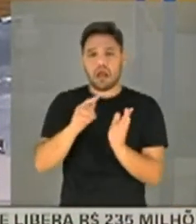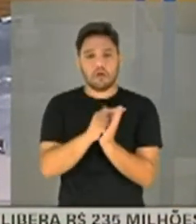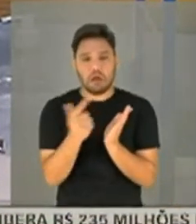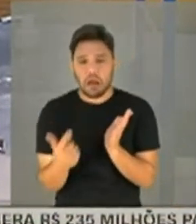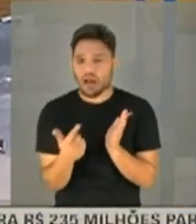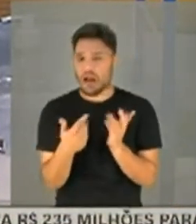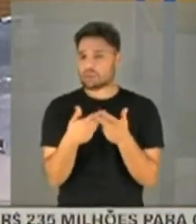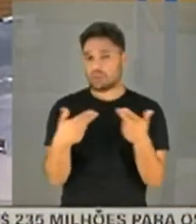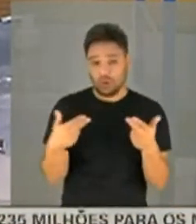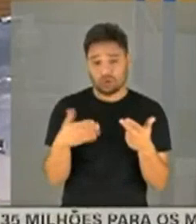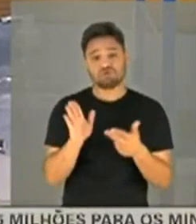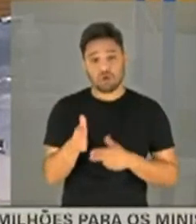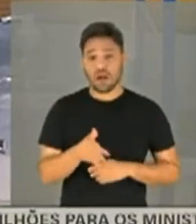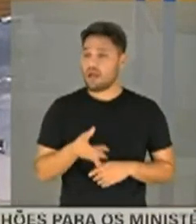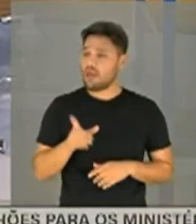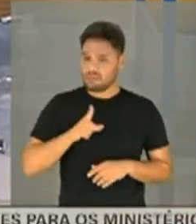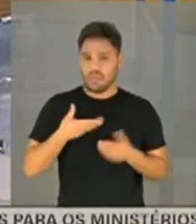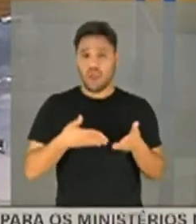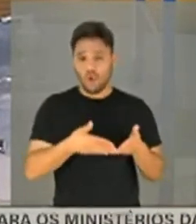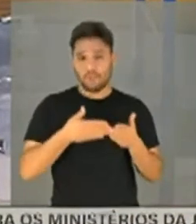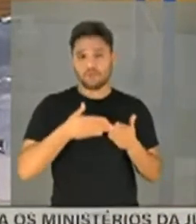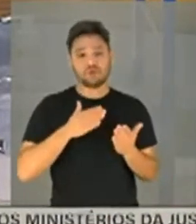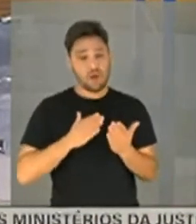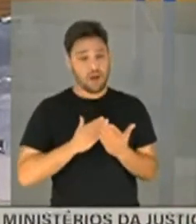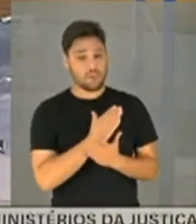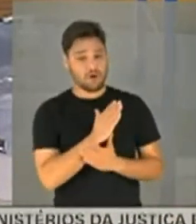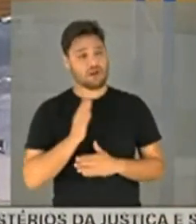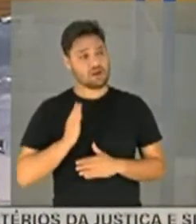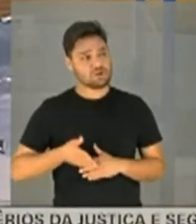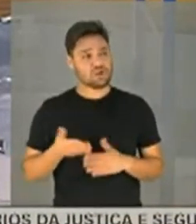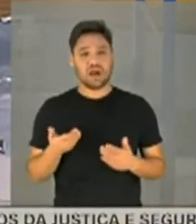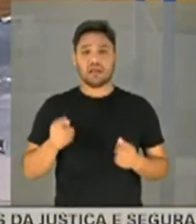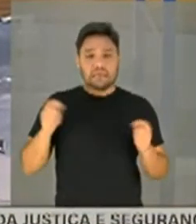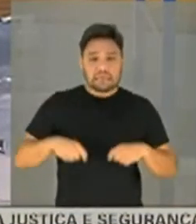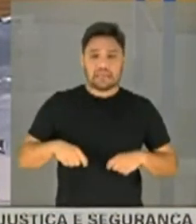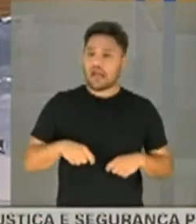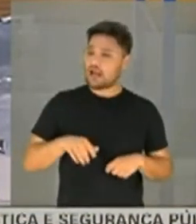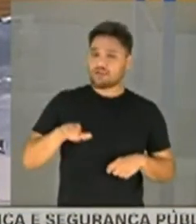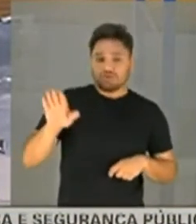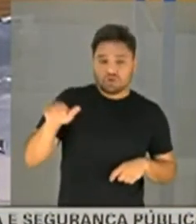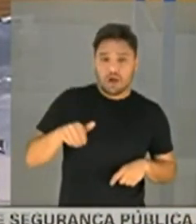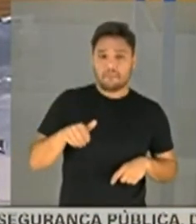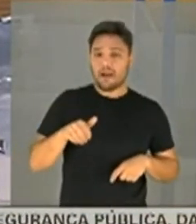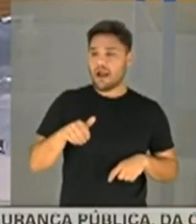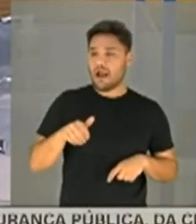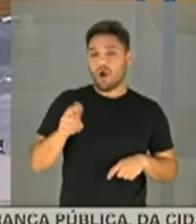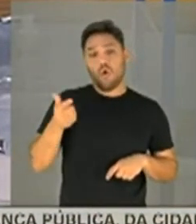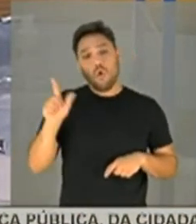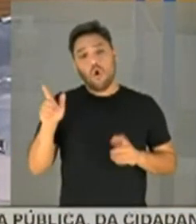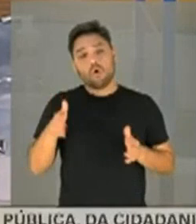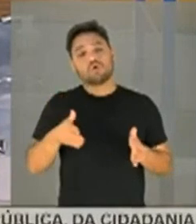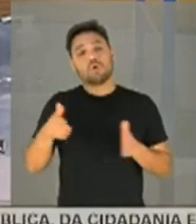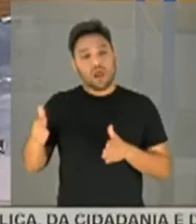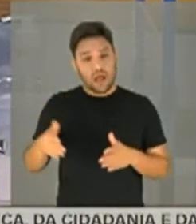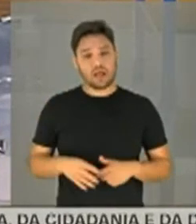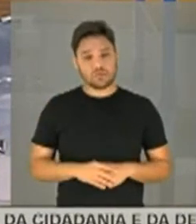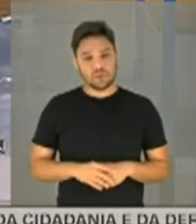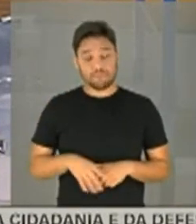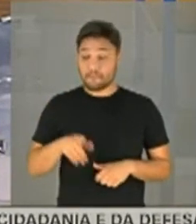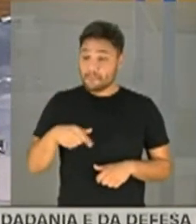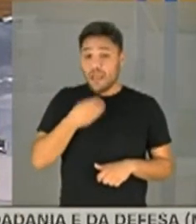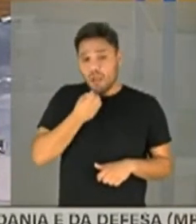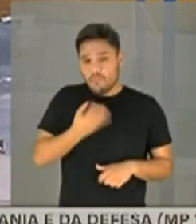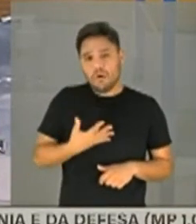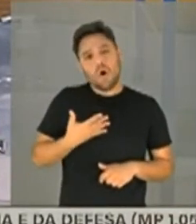comunicação, tem já o requerimento aprovado aqui, por que não a gente ouvir o outro lado? Eu acho que é saudável